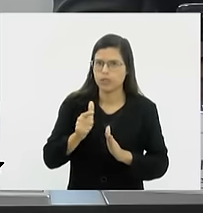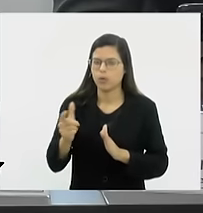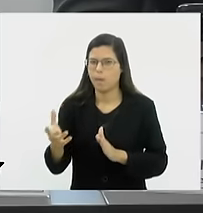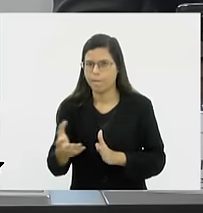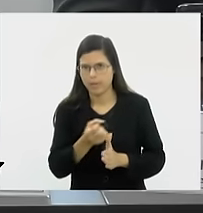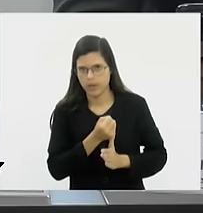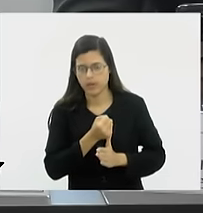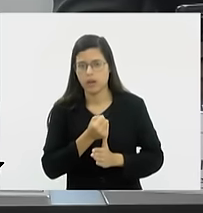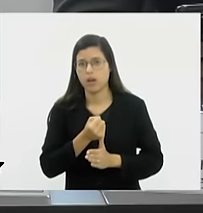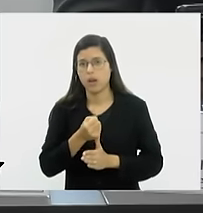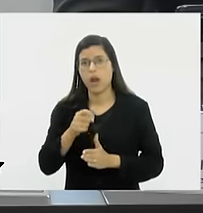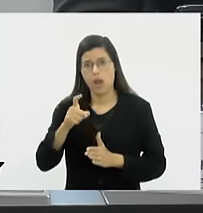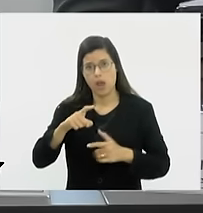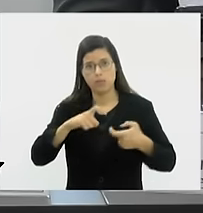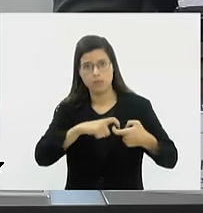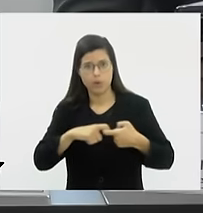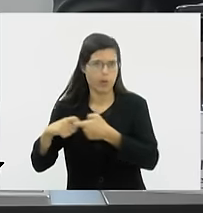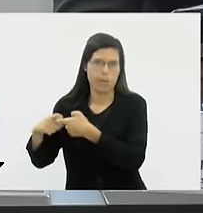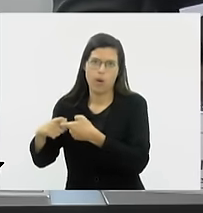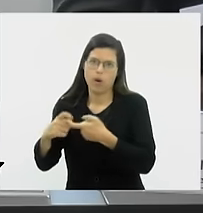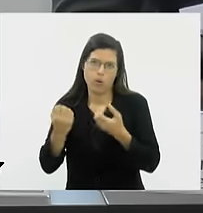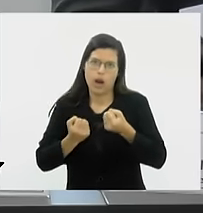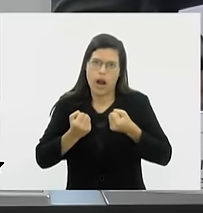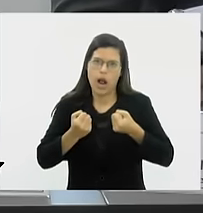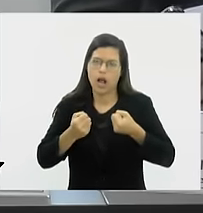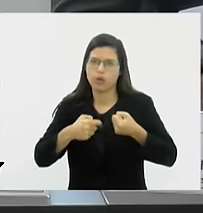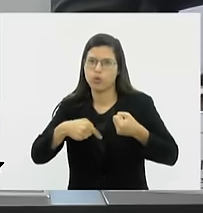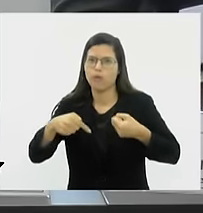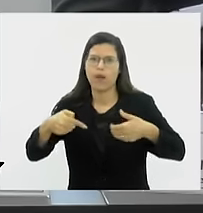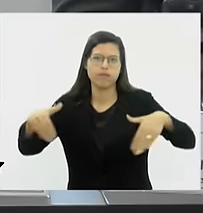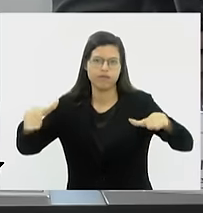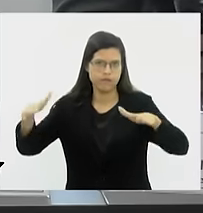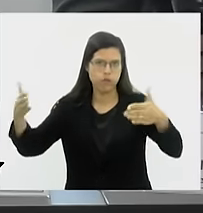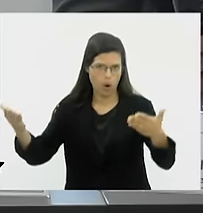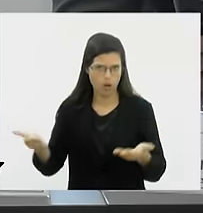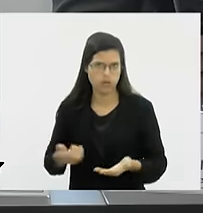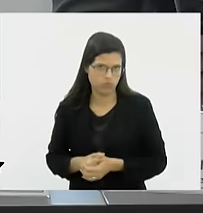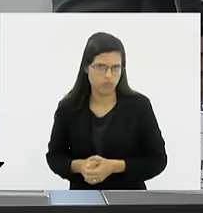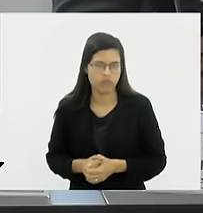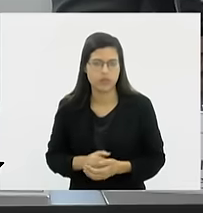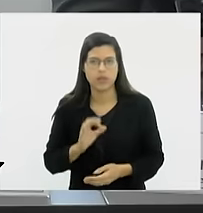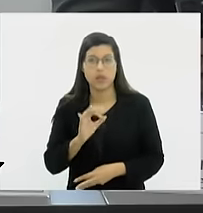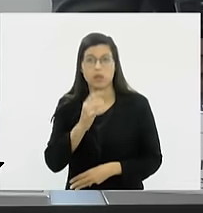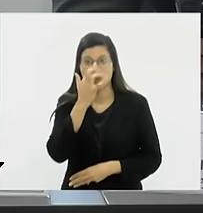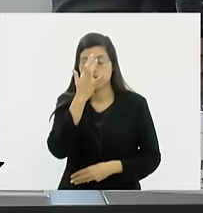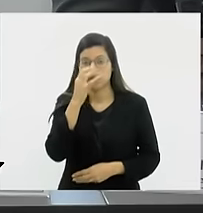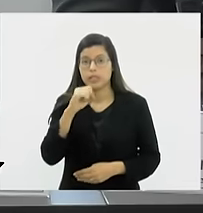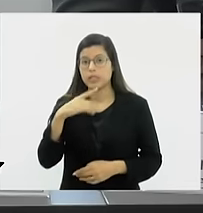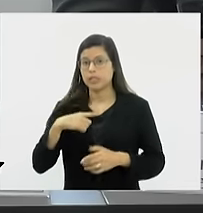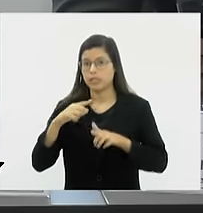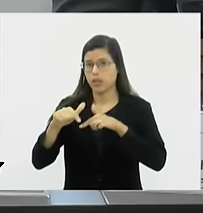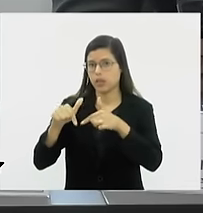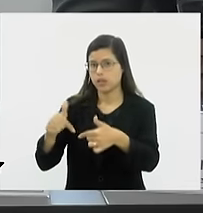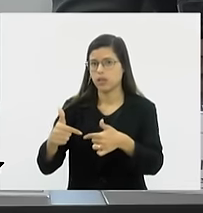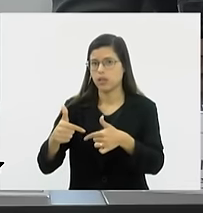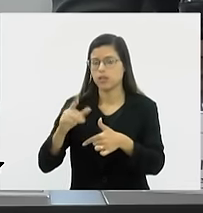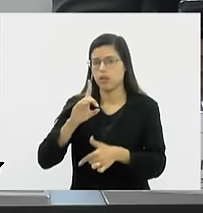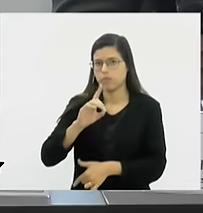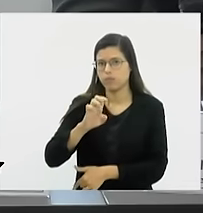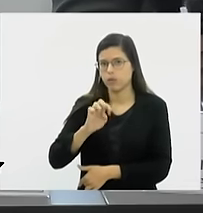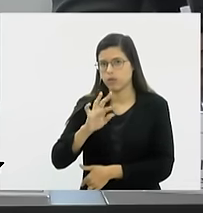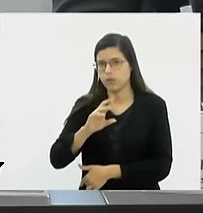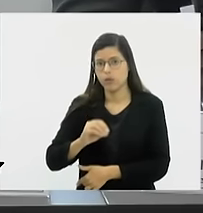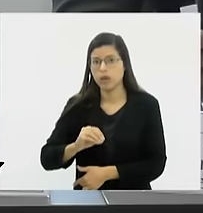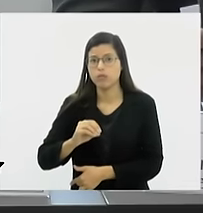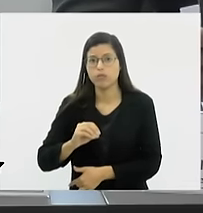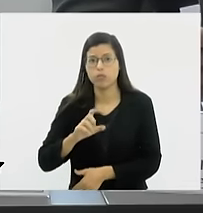reboque. Os veículos não saem voando para lá. Hoje, se existe esse tipo de operação acobertada pelo DETRA, essa operação ainda